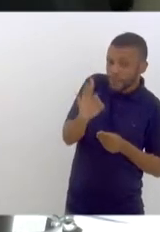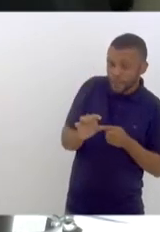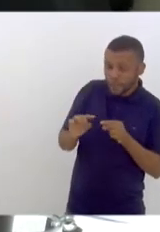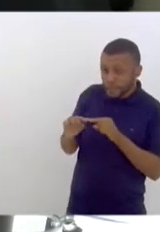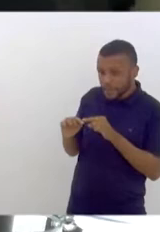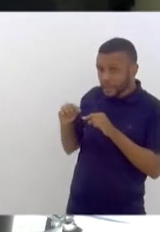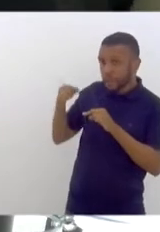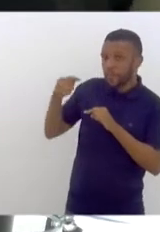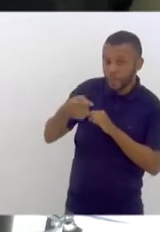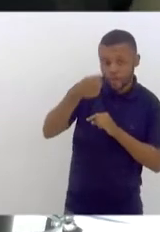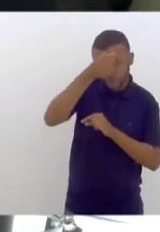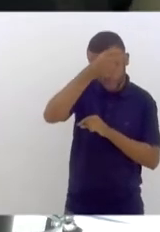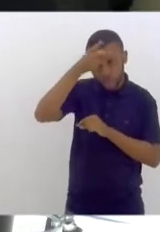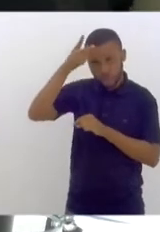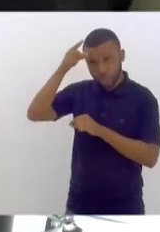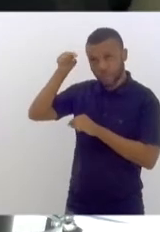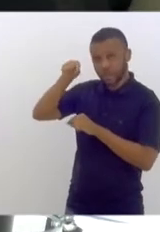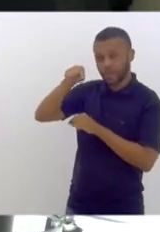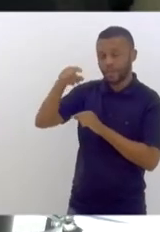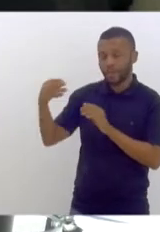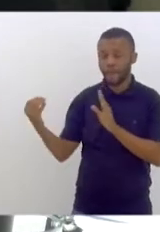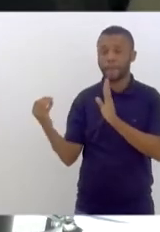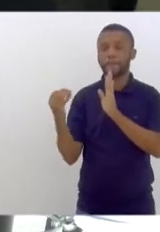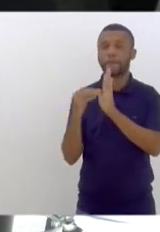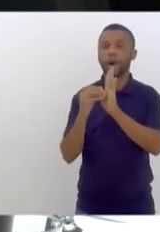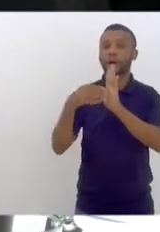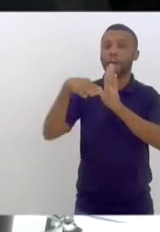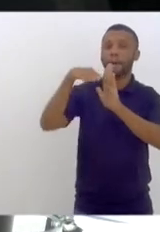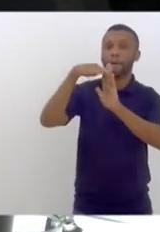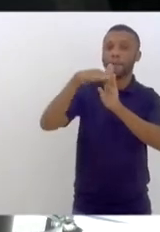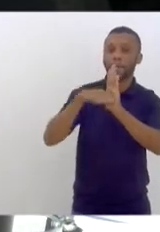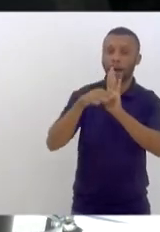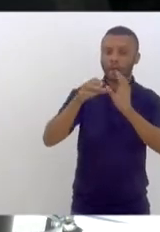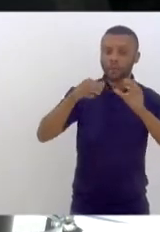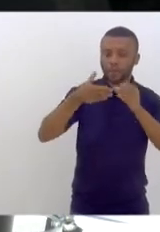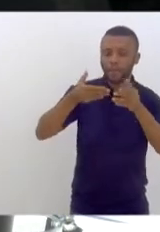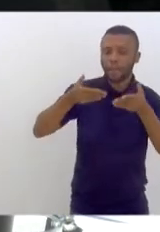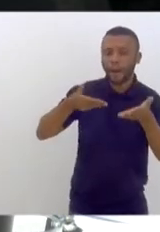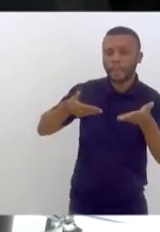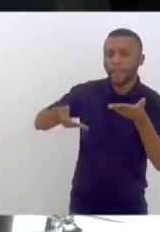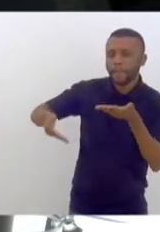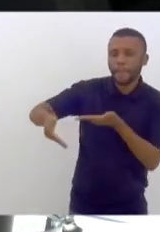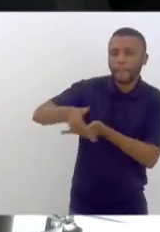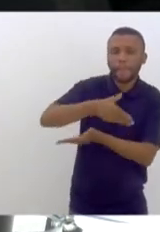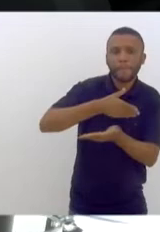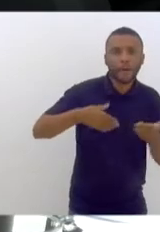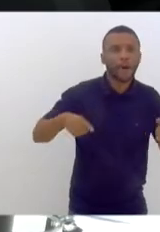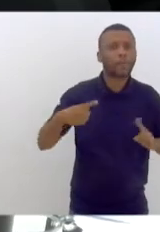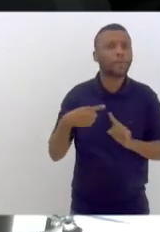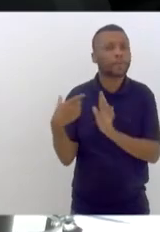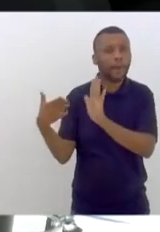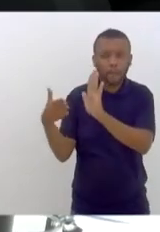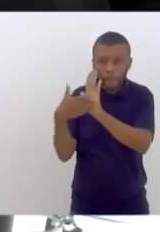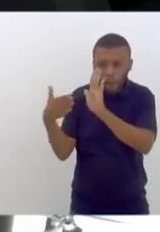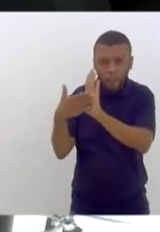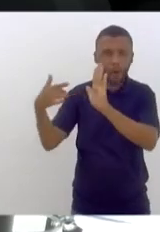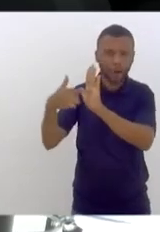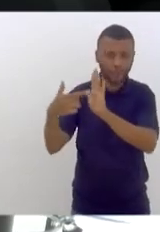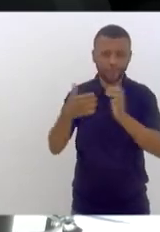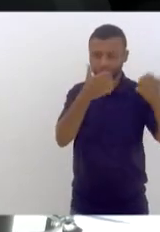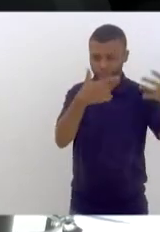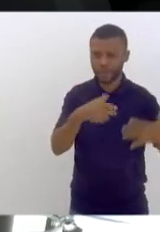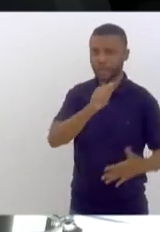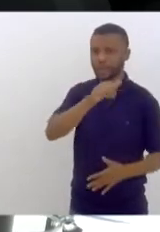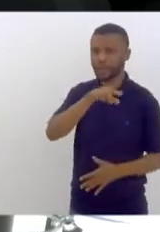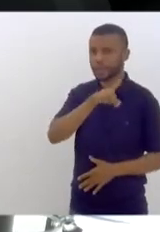município entrar nessa partilha? Porque na proposta que está aqui, como bem disse a Andréia, quando você